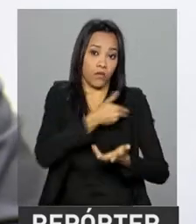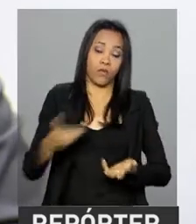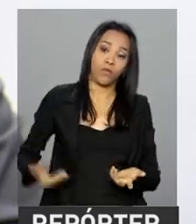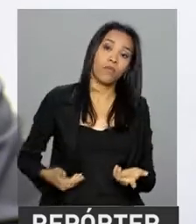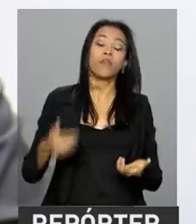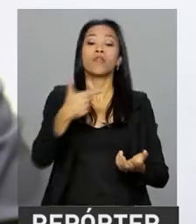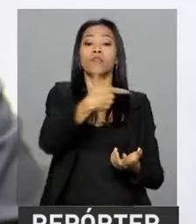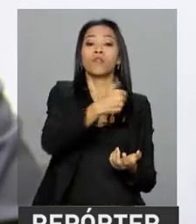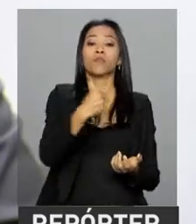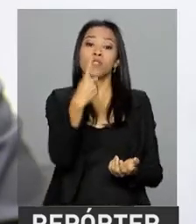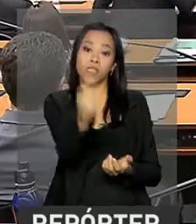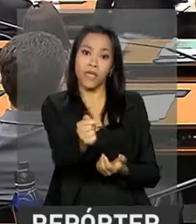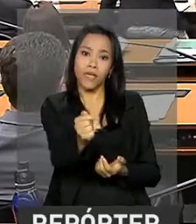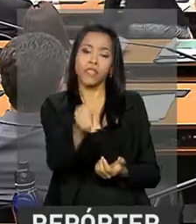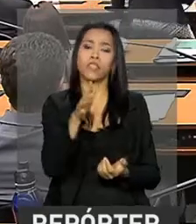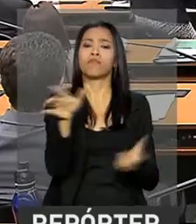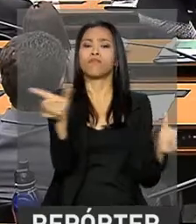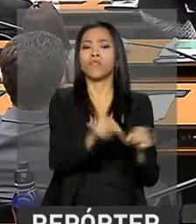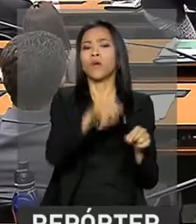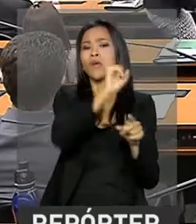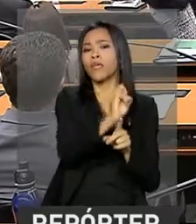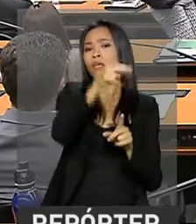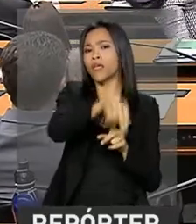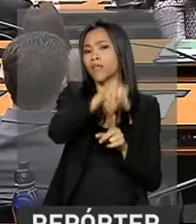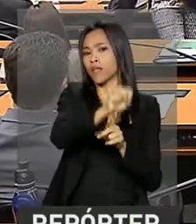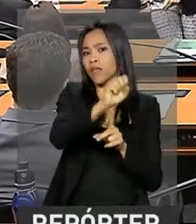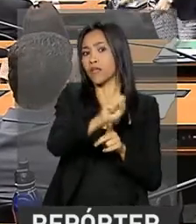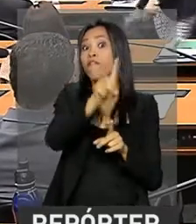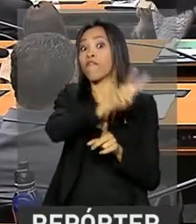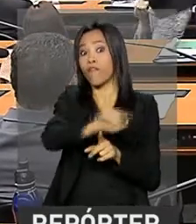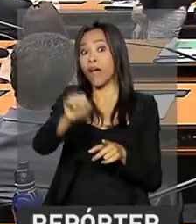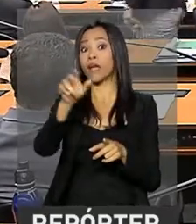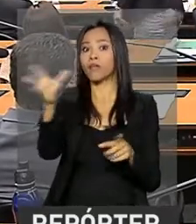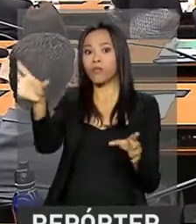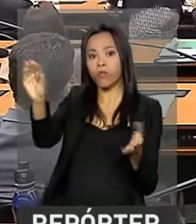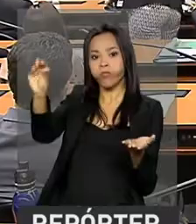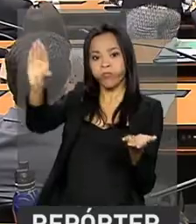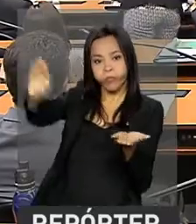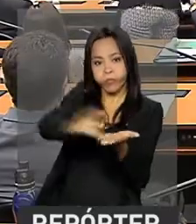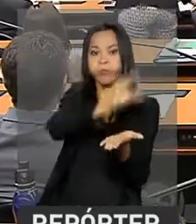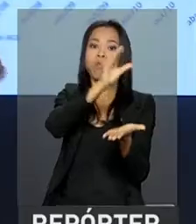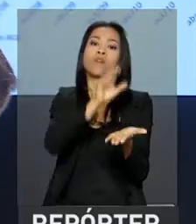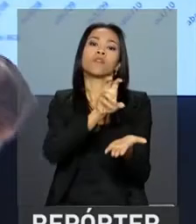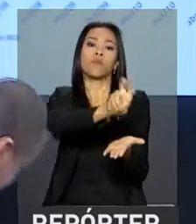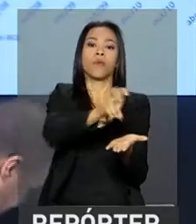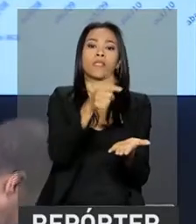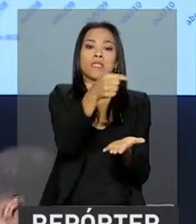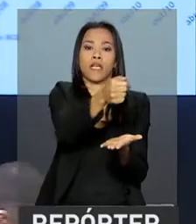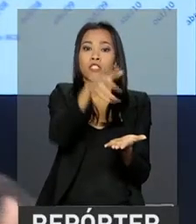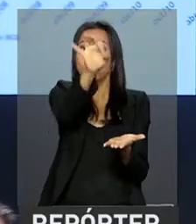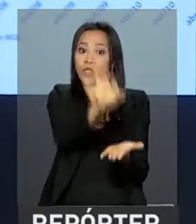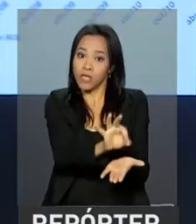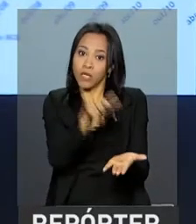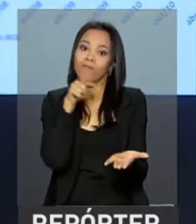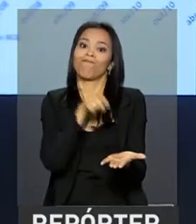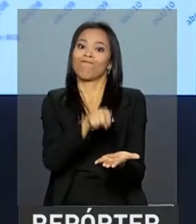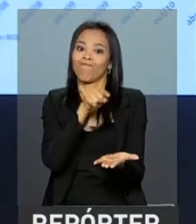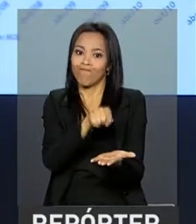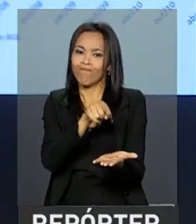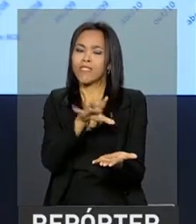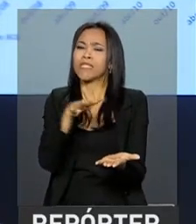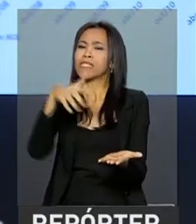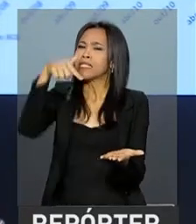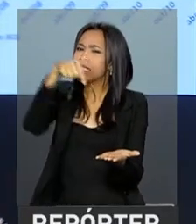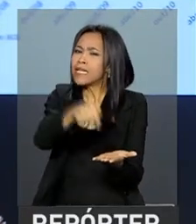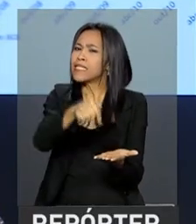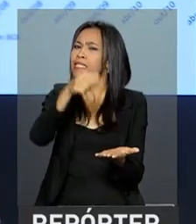2017, só a Previdência Social vai consumir 57% do orçamento federal, chegando a aproximadamente